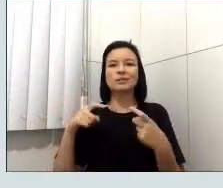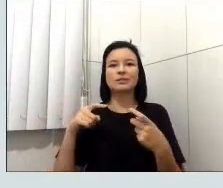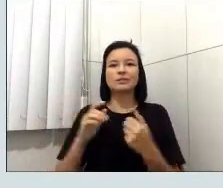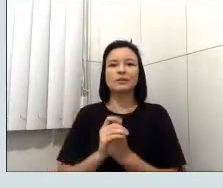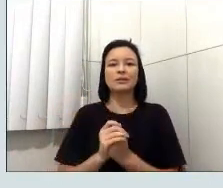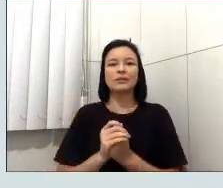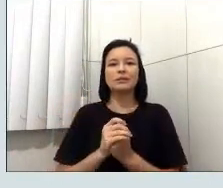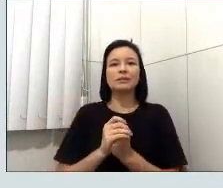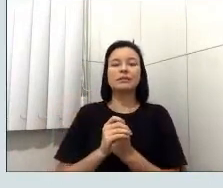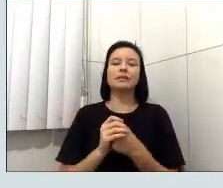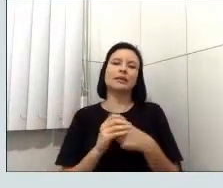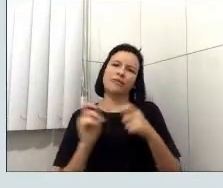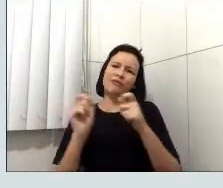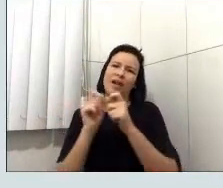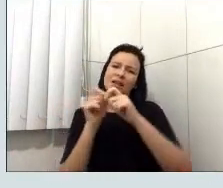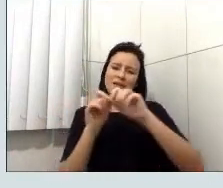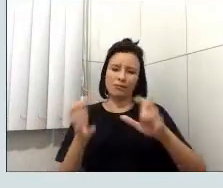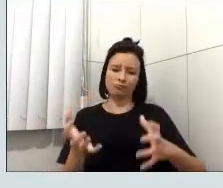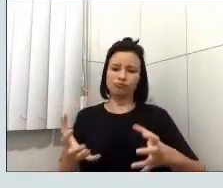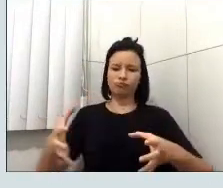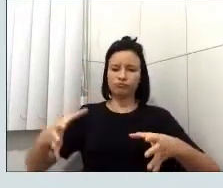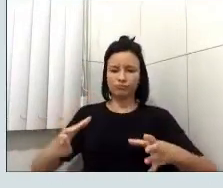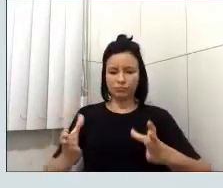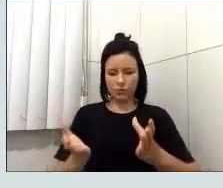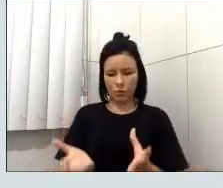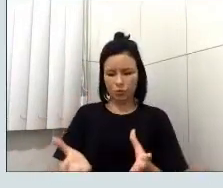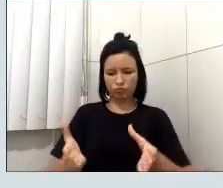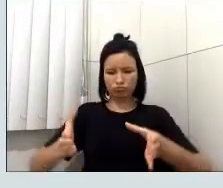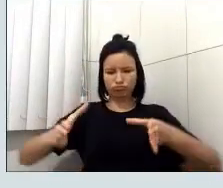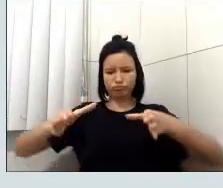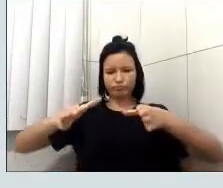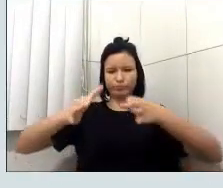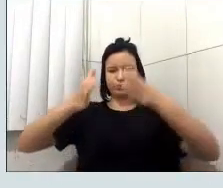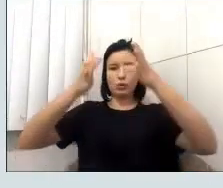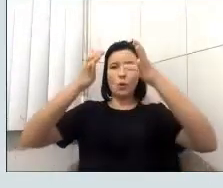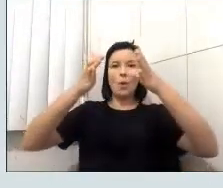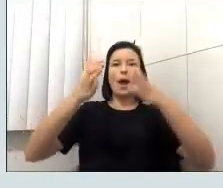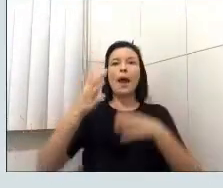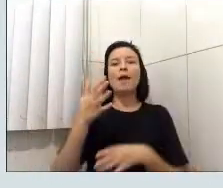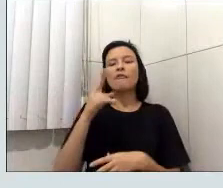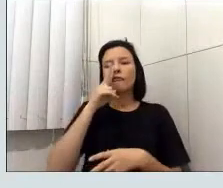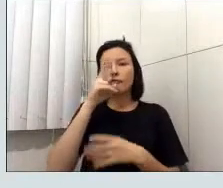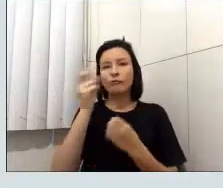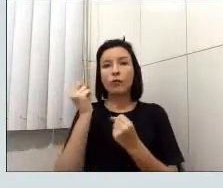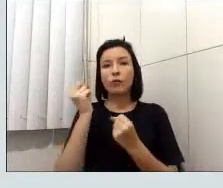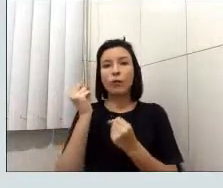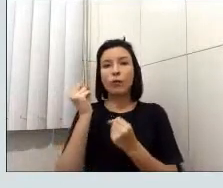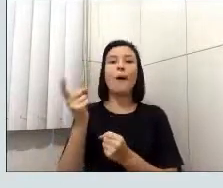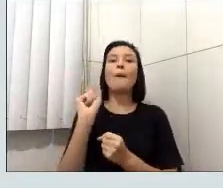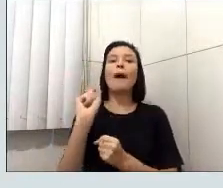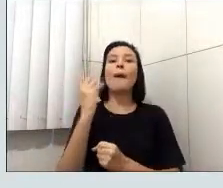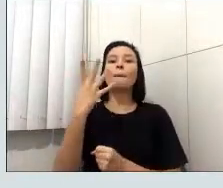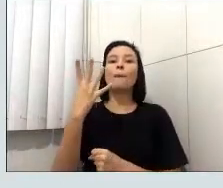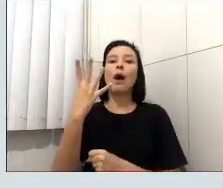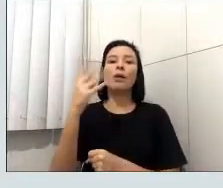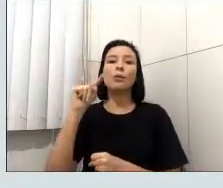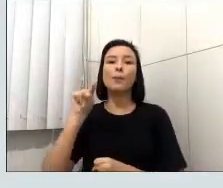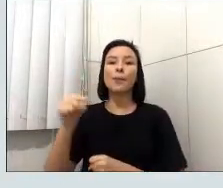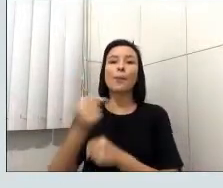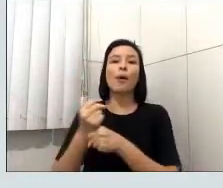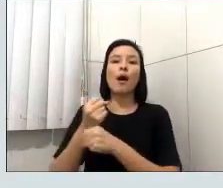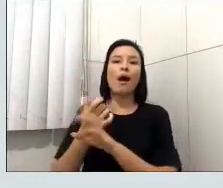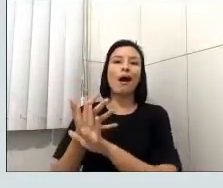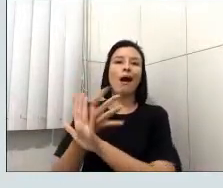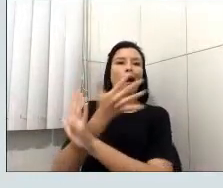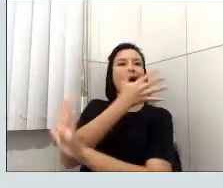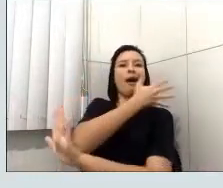ser muito fortes a partir de 4.000 anos atrás, e eles viviam em diversas